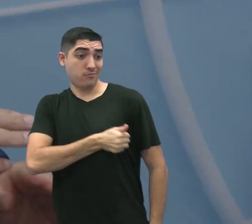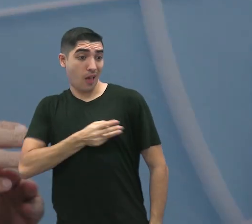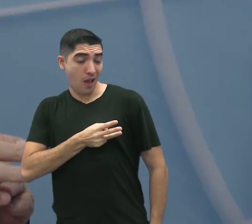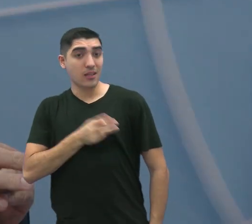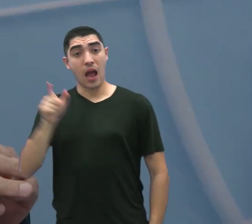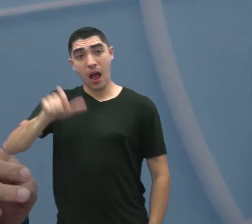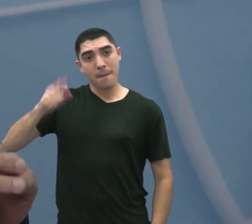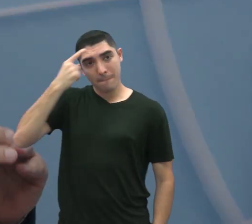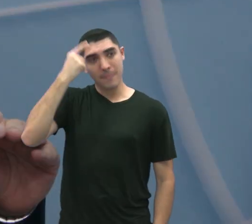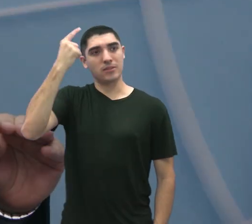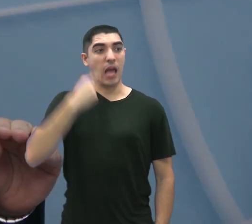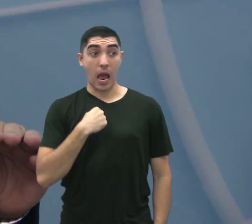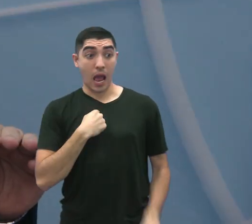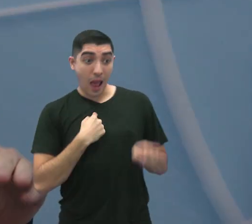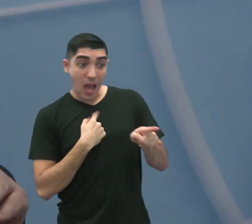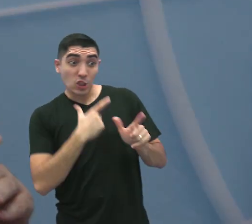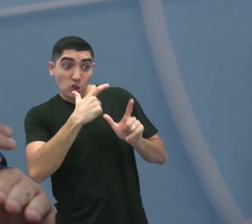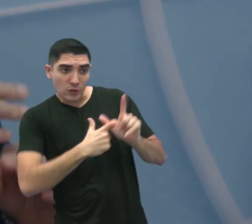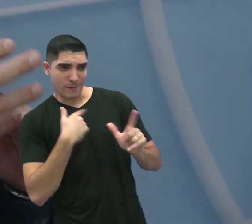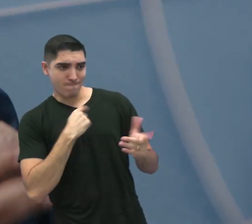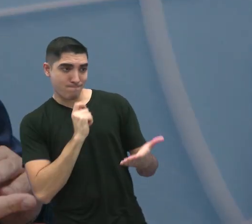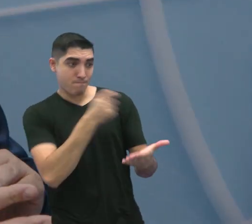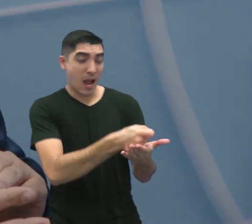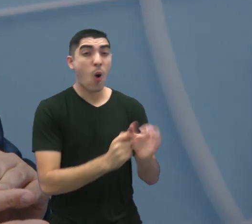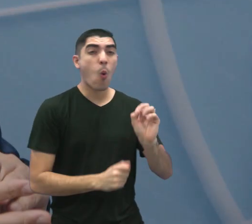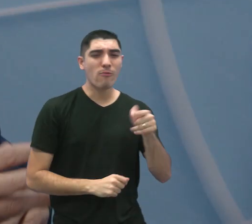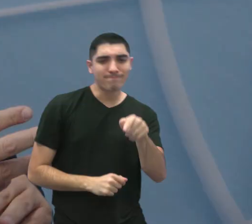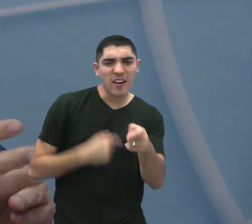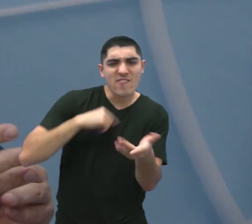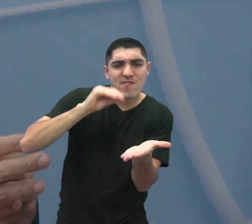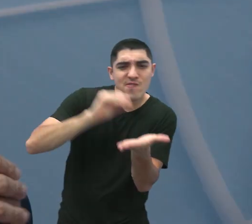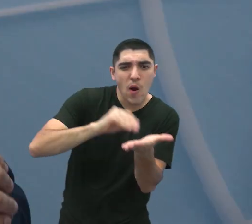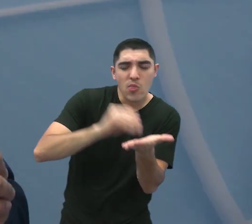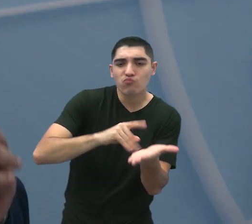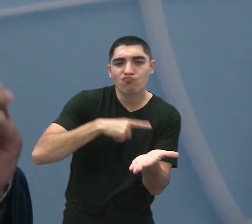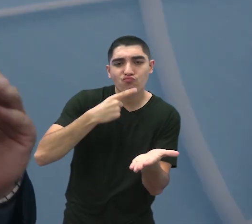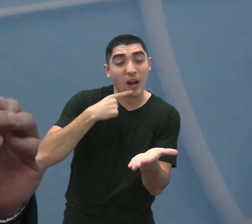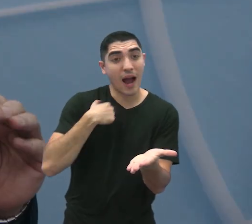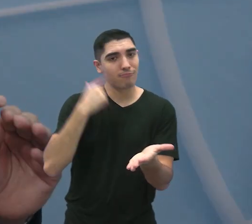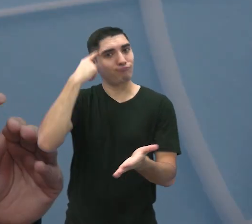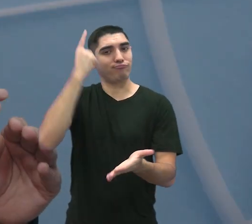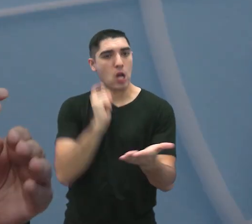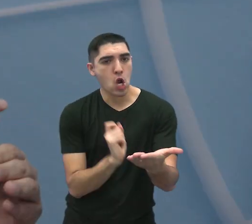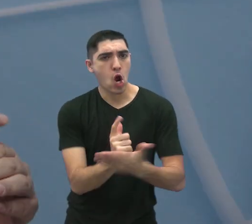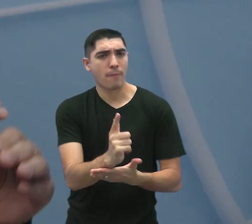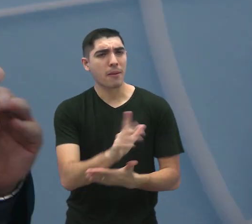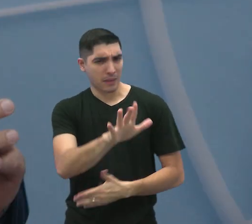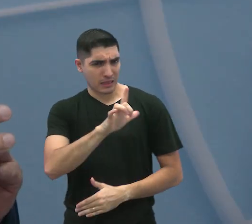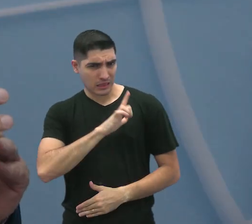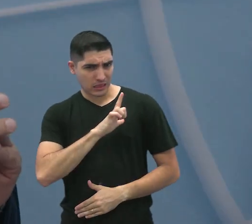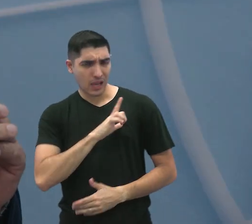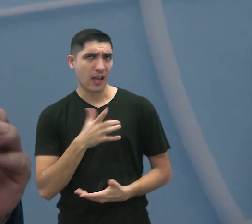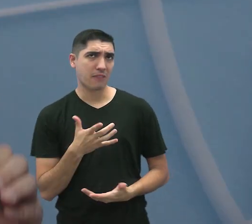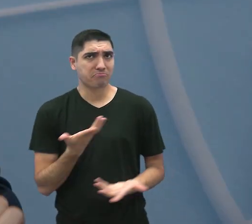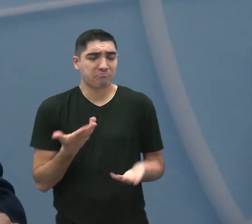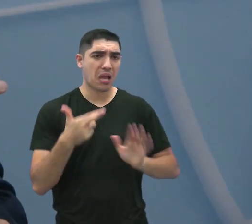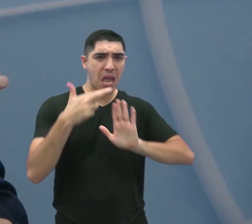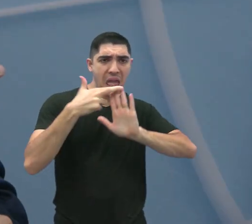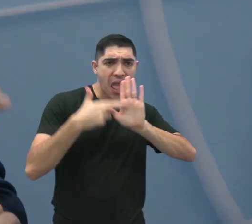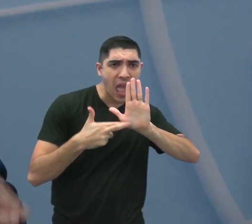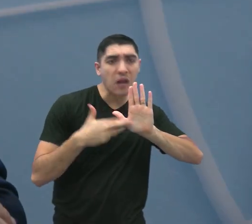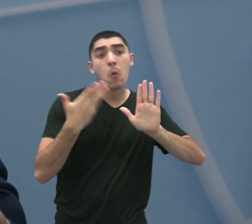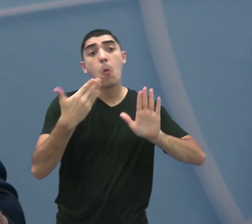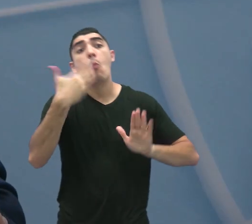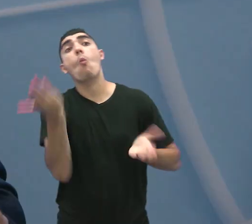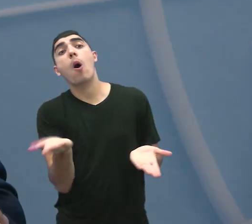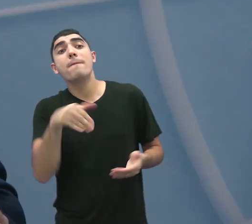liquidar dívidas ou comprar algo que ficou pendente durante o ano. Existe uma regra para definir prioridades